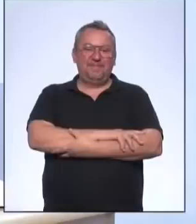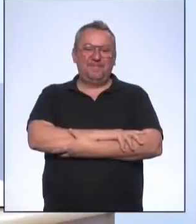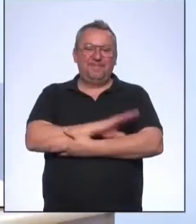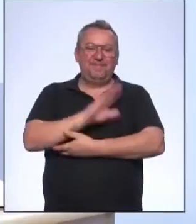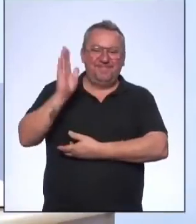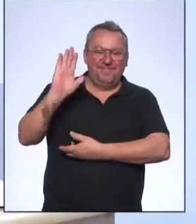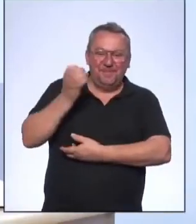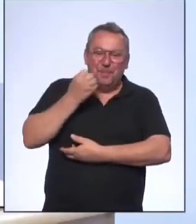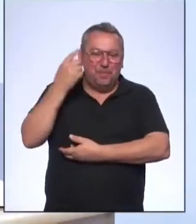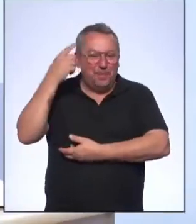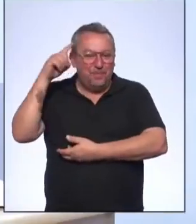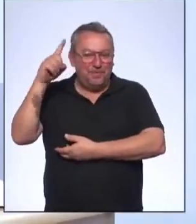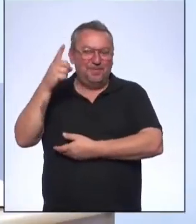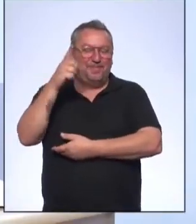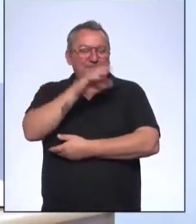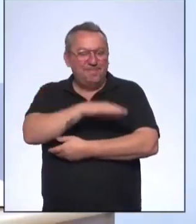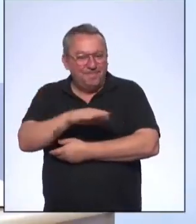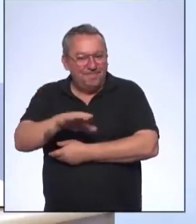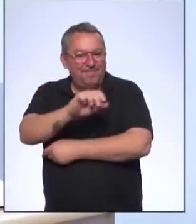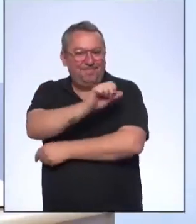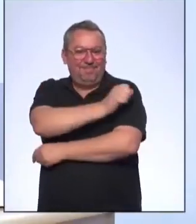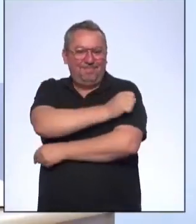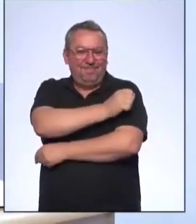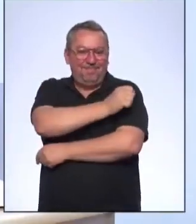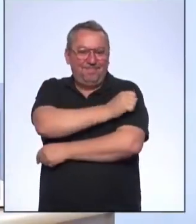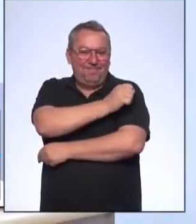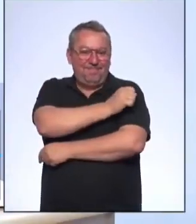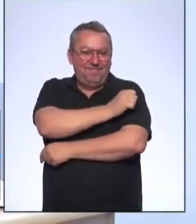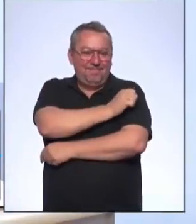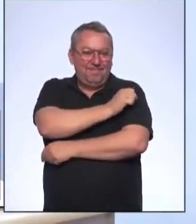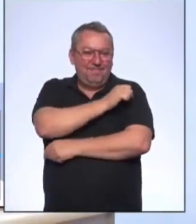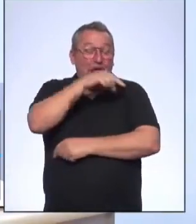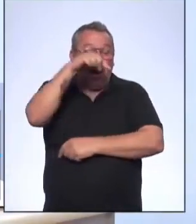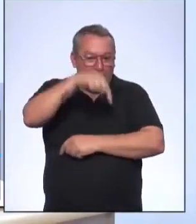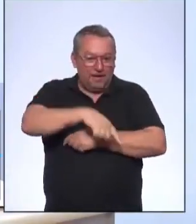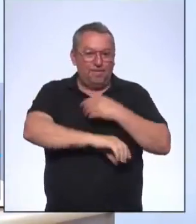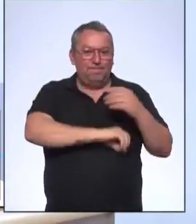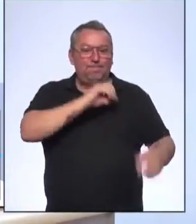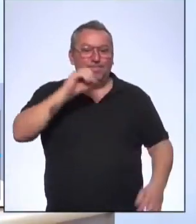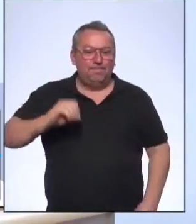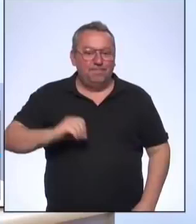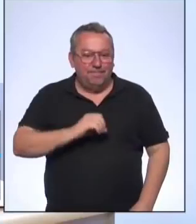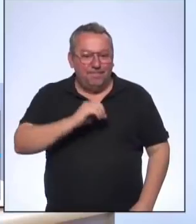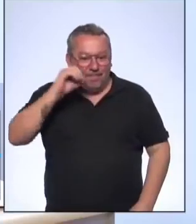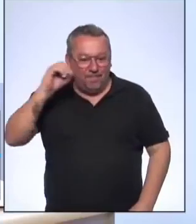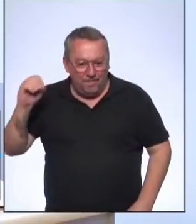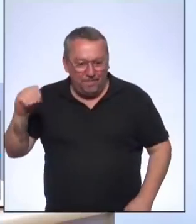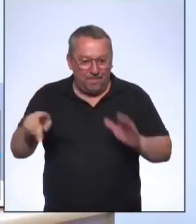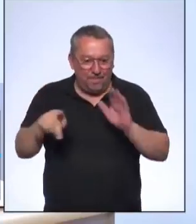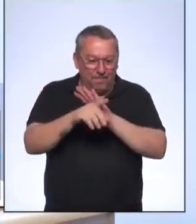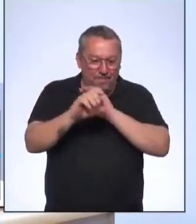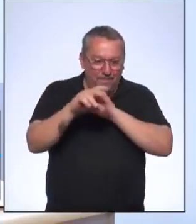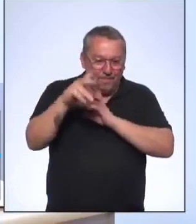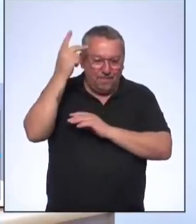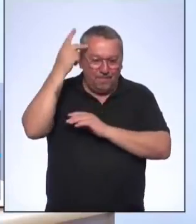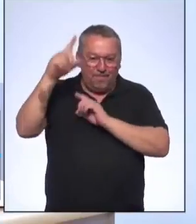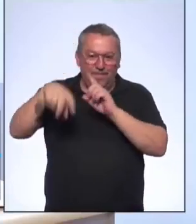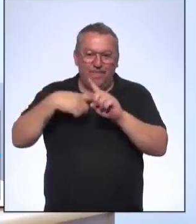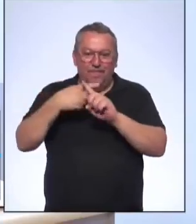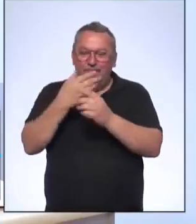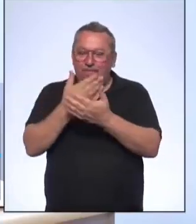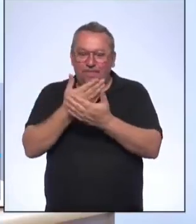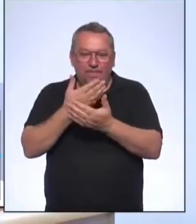Bom dia, alunos do 6º ano do Estamos aqui direto do Centro de Mídias da Educação de São Paulo para mais uma aula de